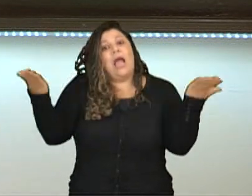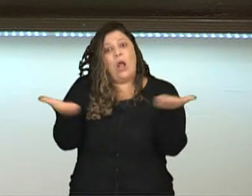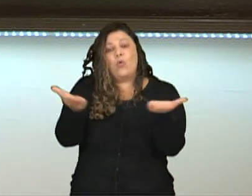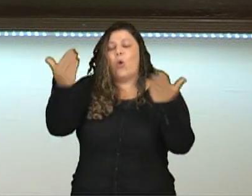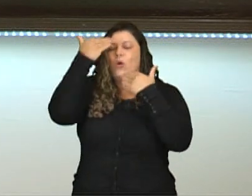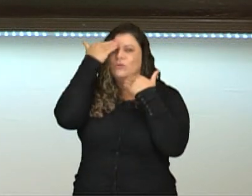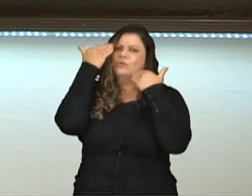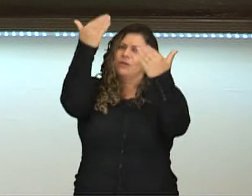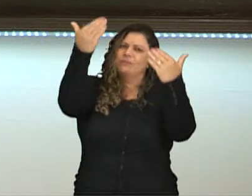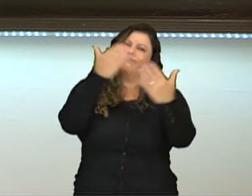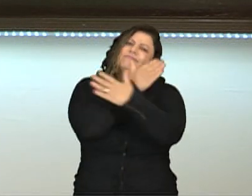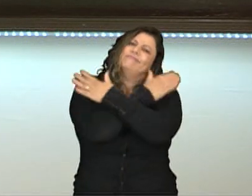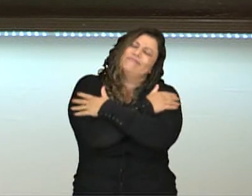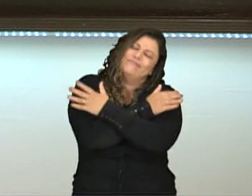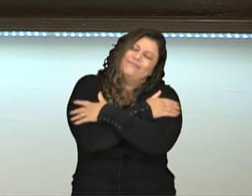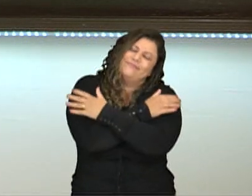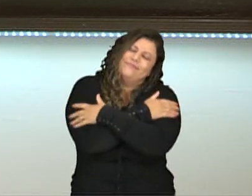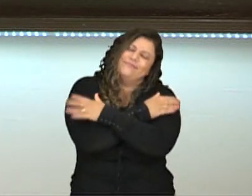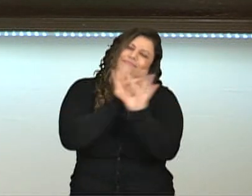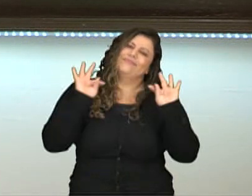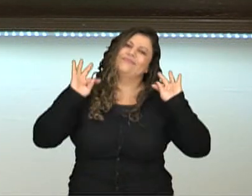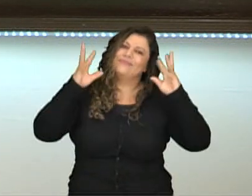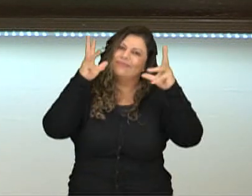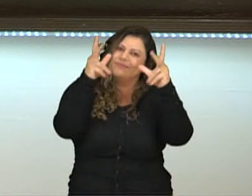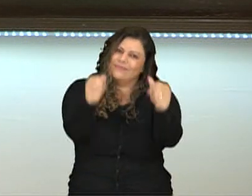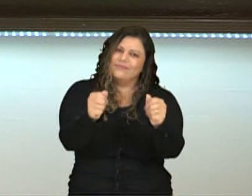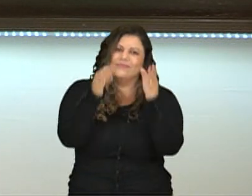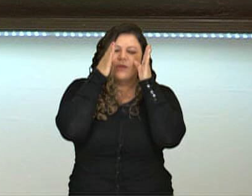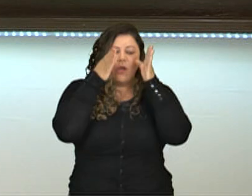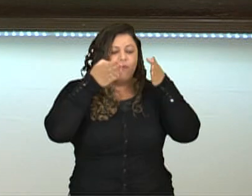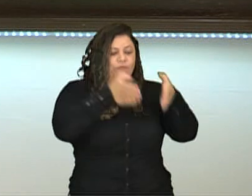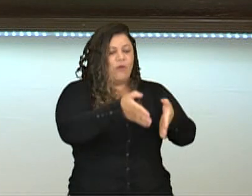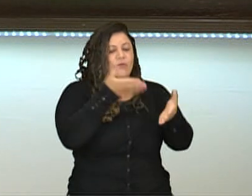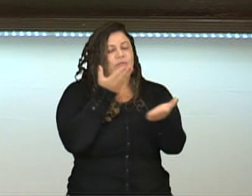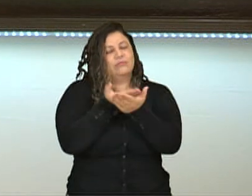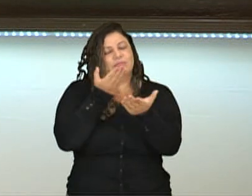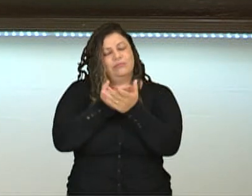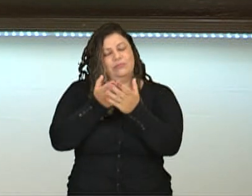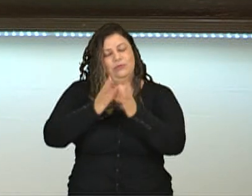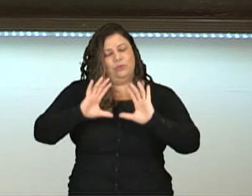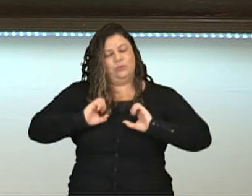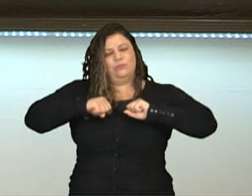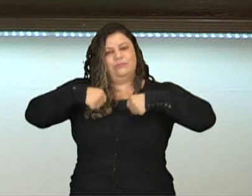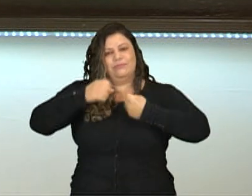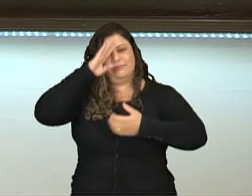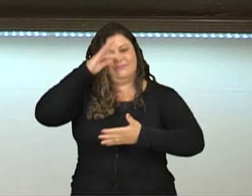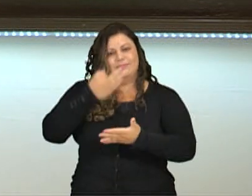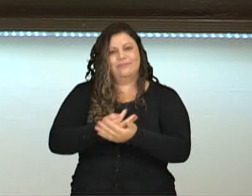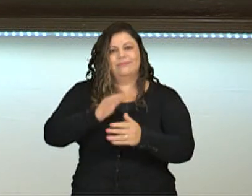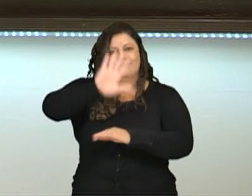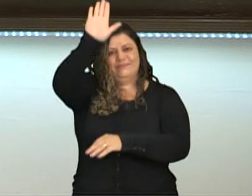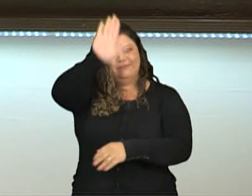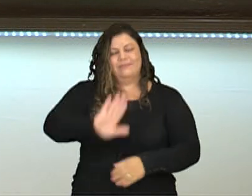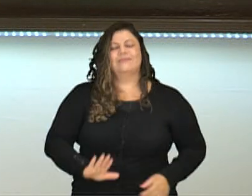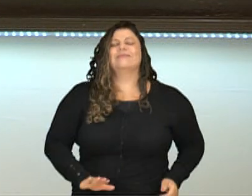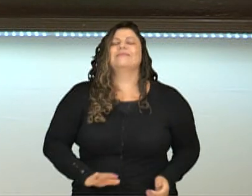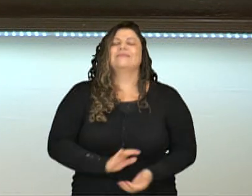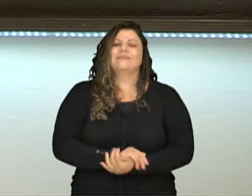ano. Aquele abraço para todos vocês. Foco nos estudos, força, fé no coração. Até a próxima!